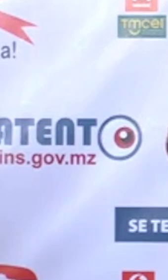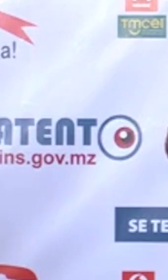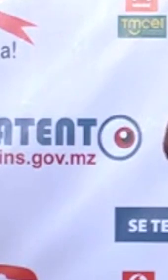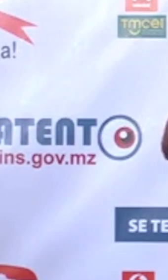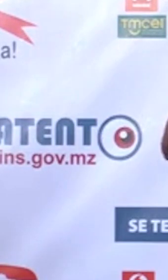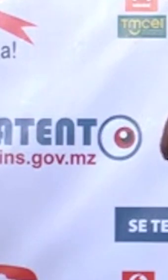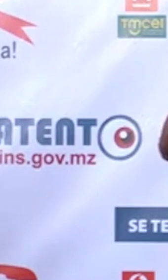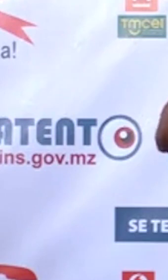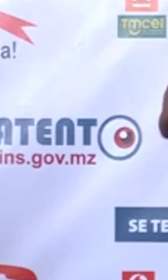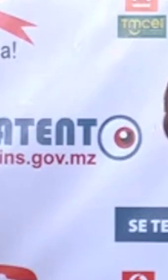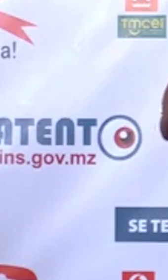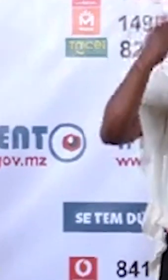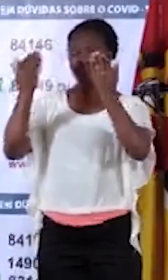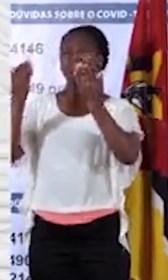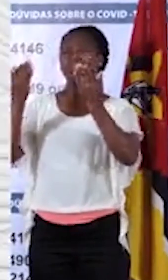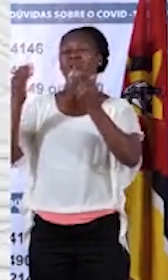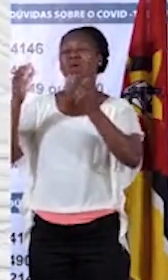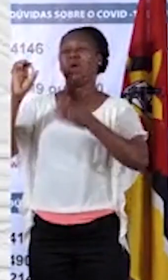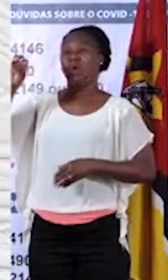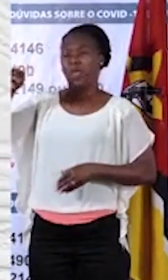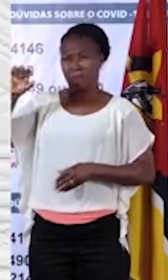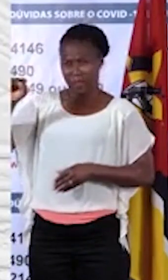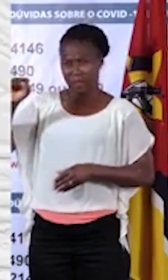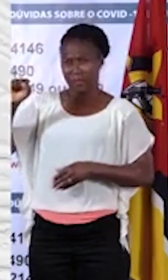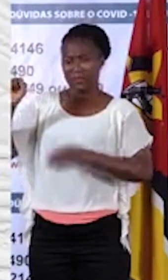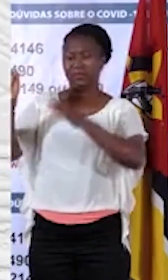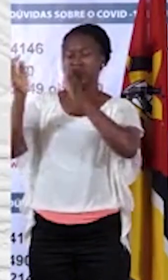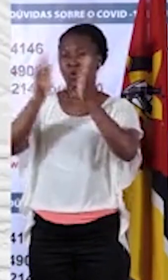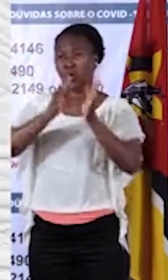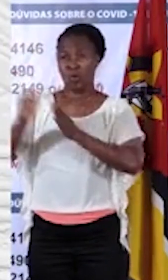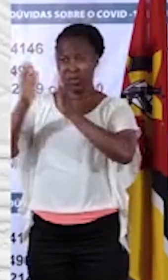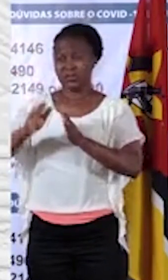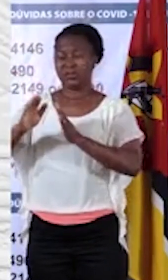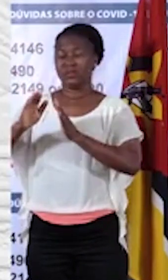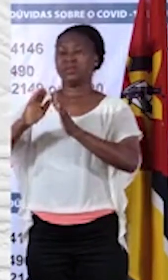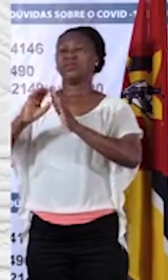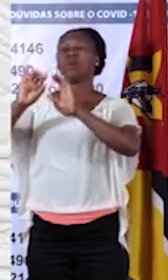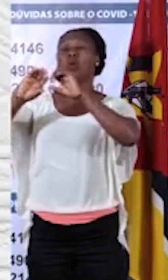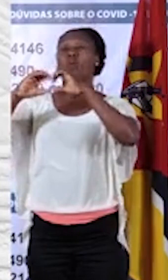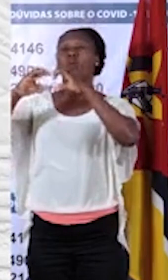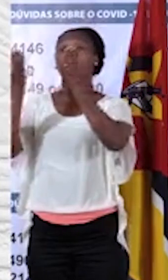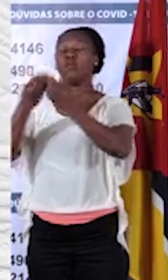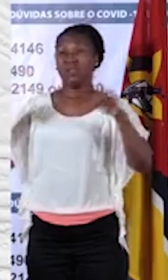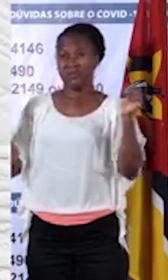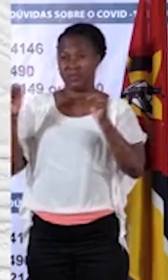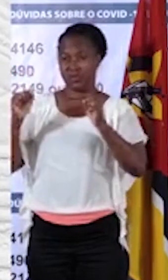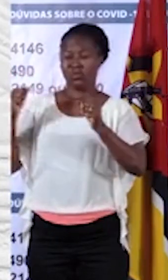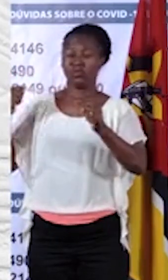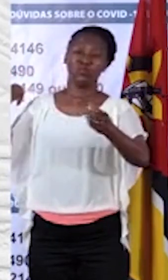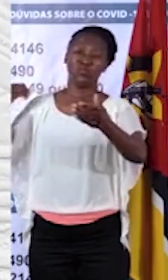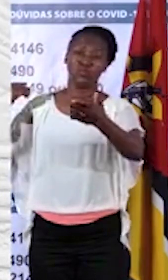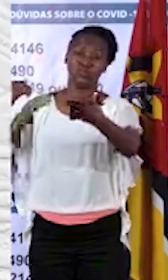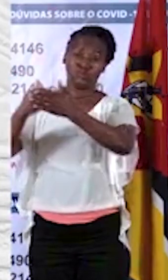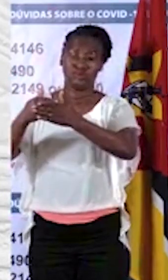informação diária da Organização Mundial de Saúde, até às 24 horas do dia 23 de